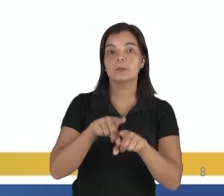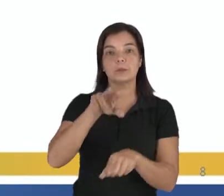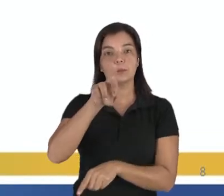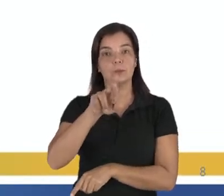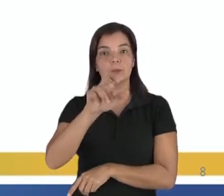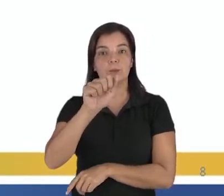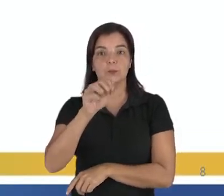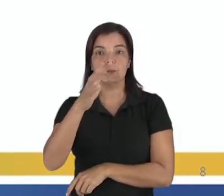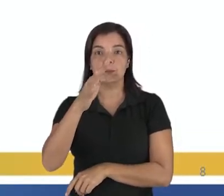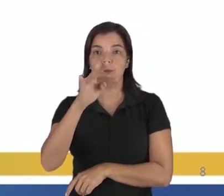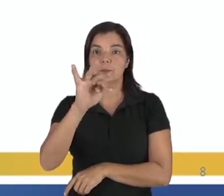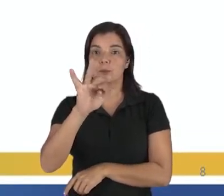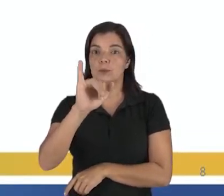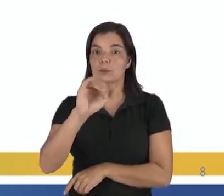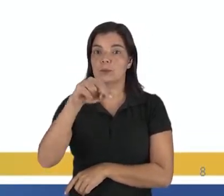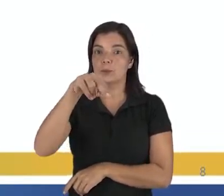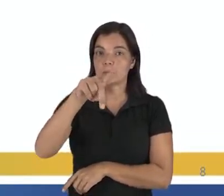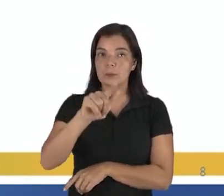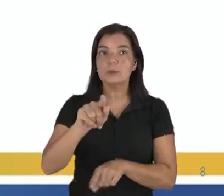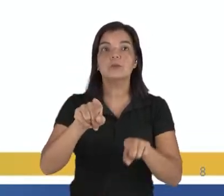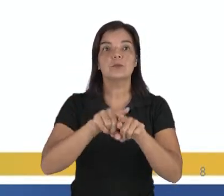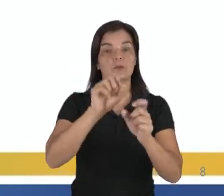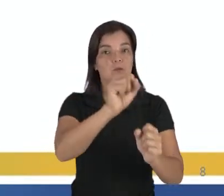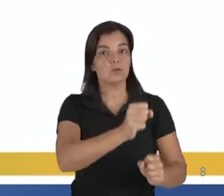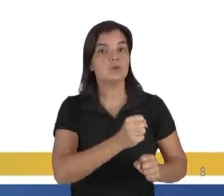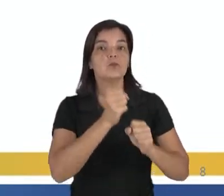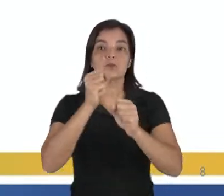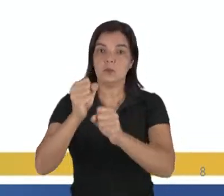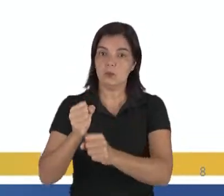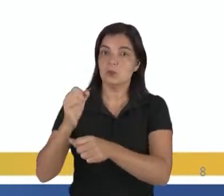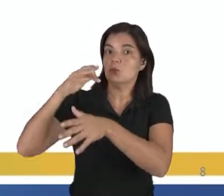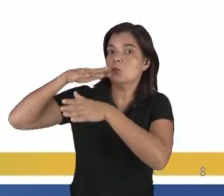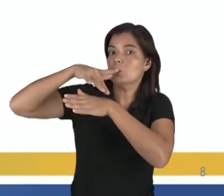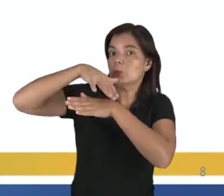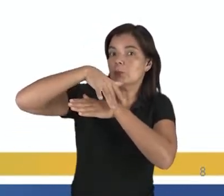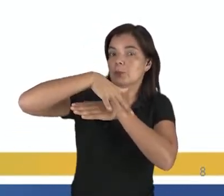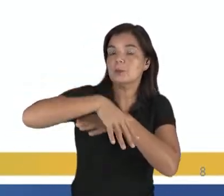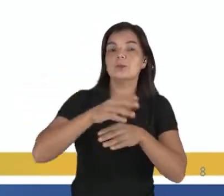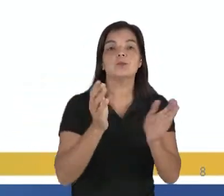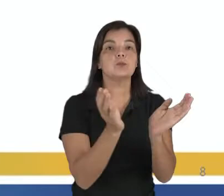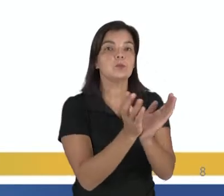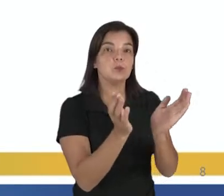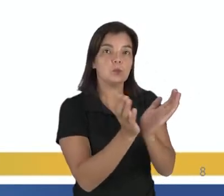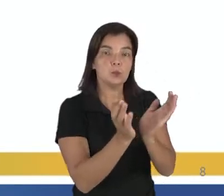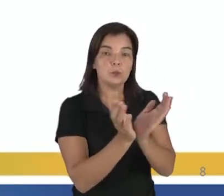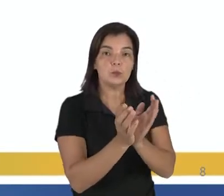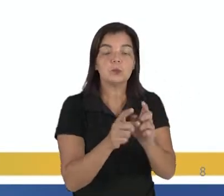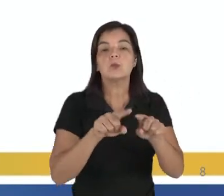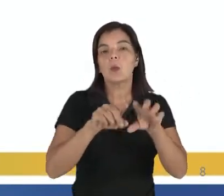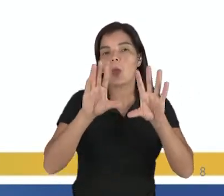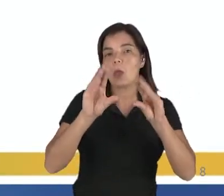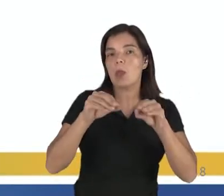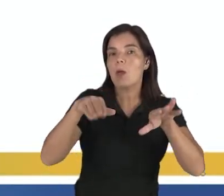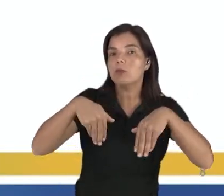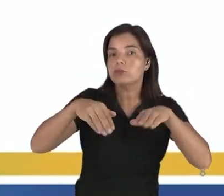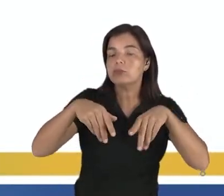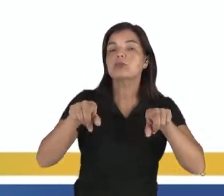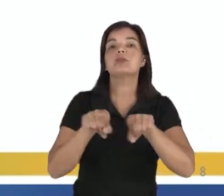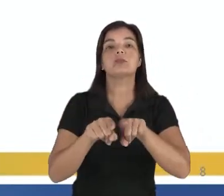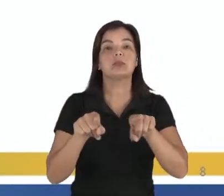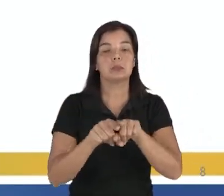O rafting é a prática de descida em corredeiras, em equipes utilizando botes infláveis, equipamentos